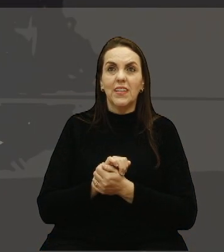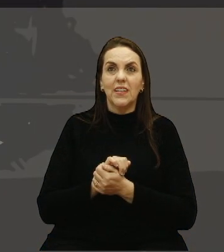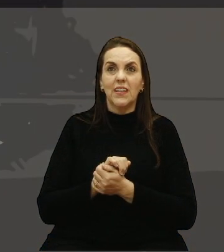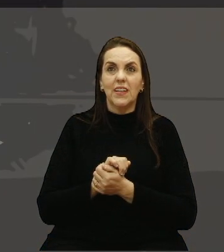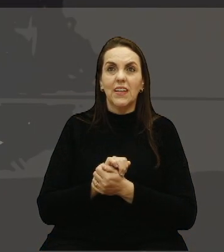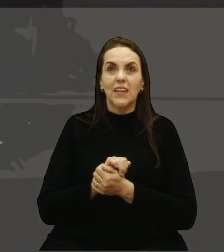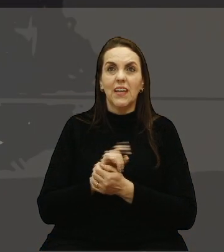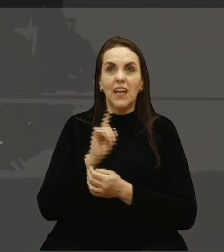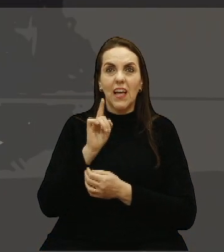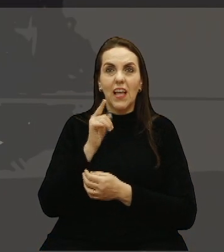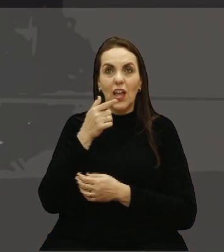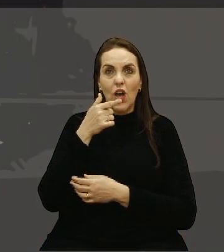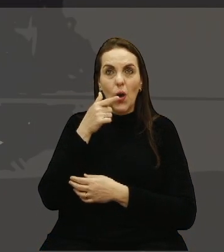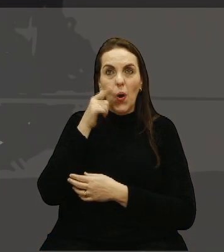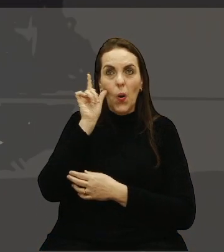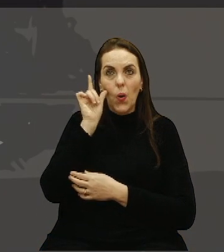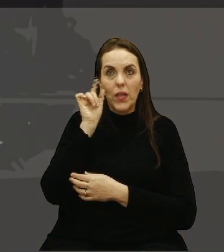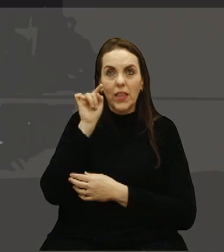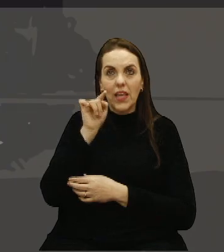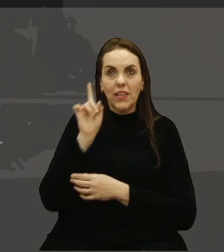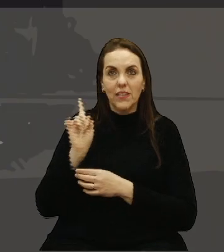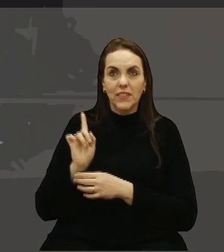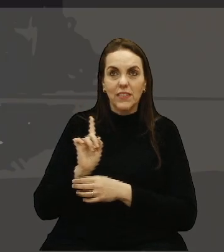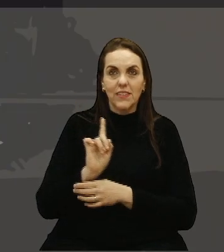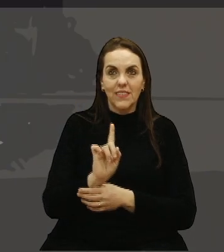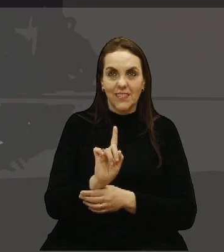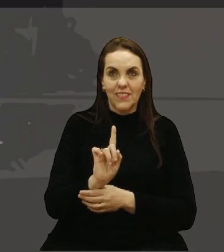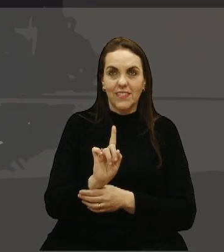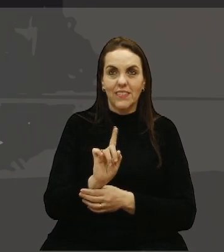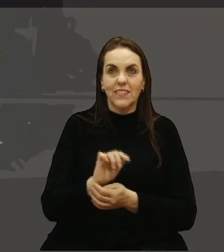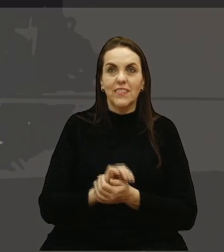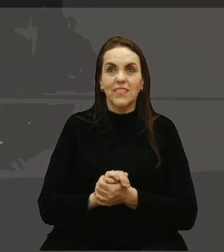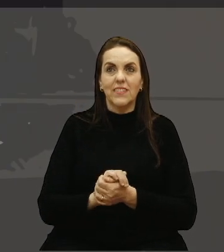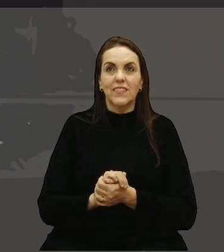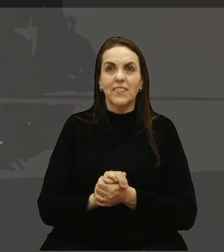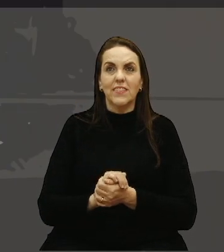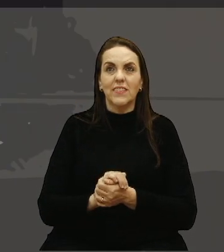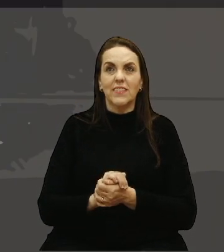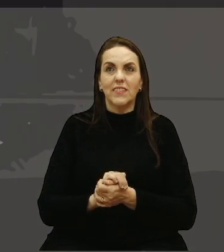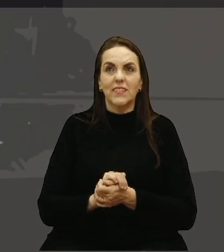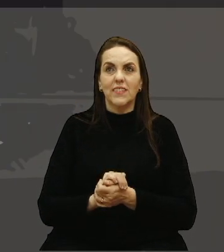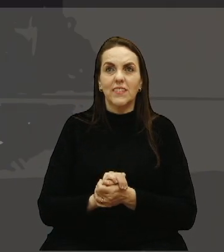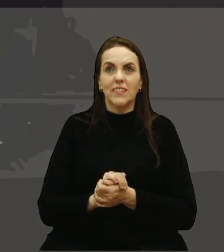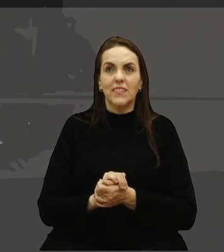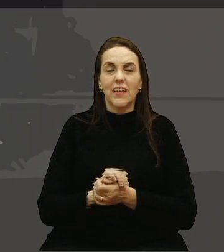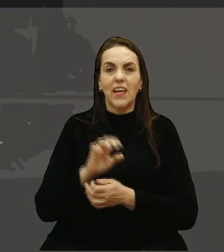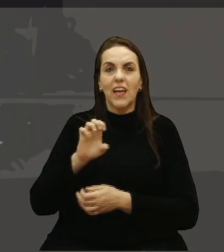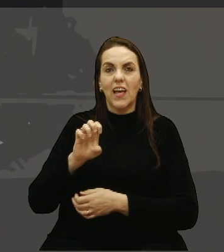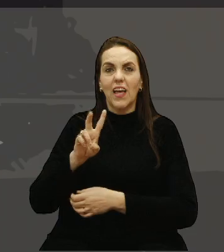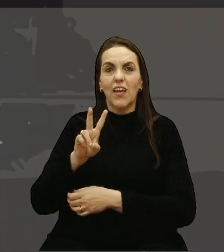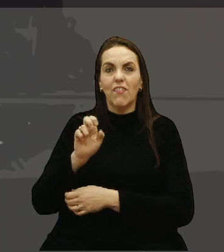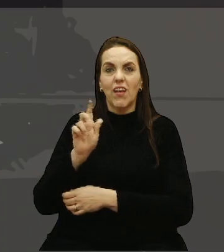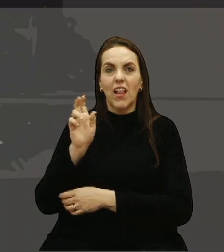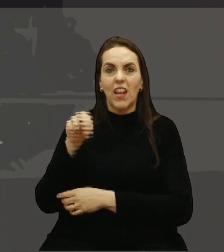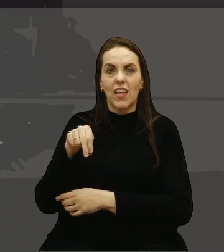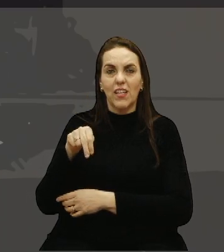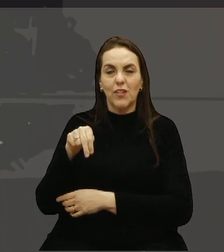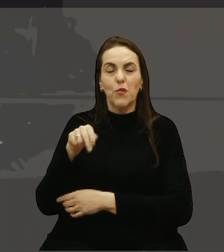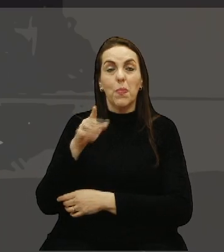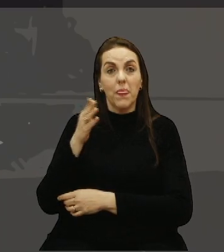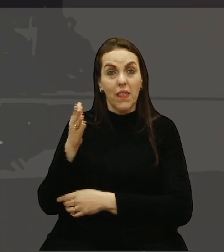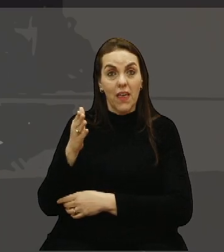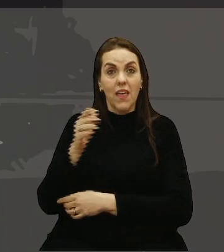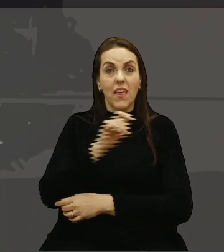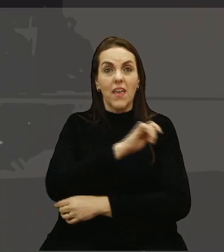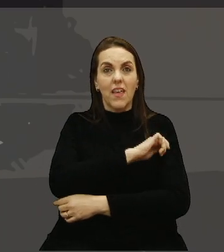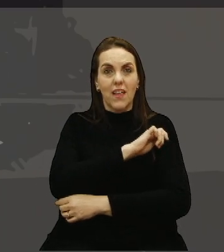Ela esteve aqui ontem conosco e nos trouxe a Evelyn Gonzaga Moraes. Ela foi